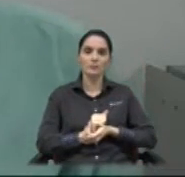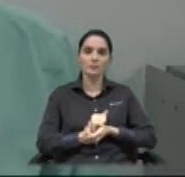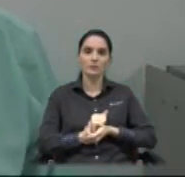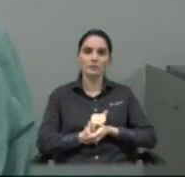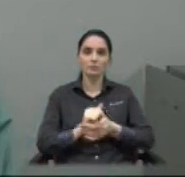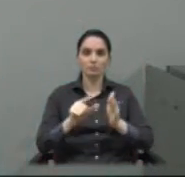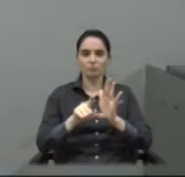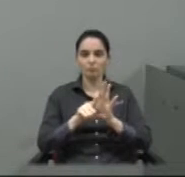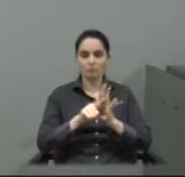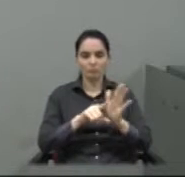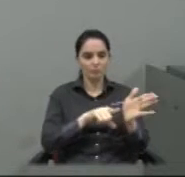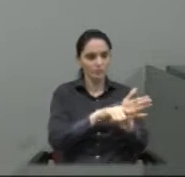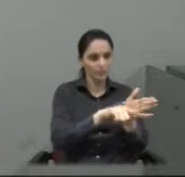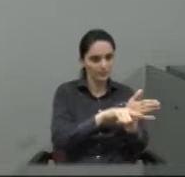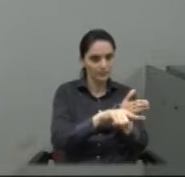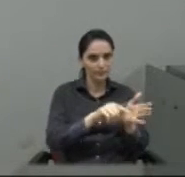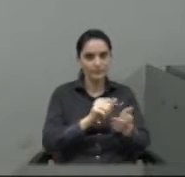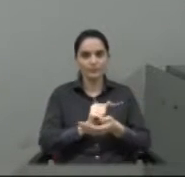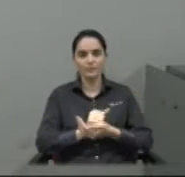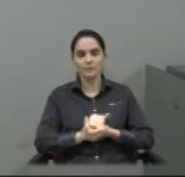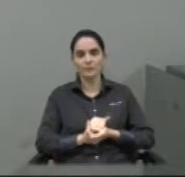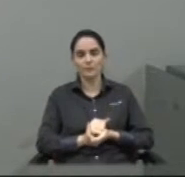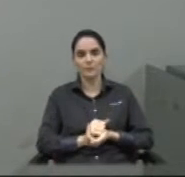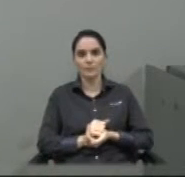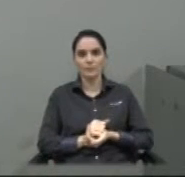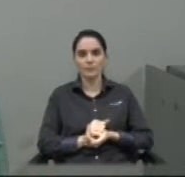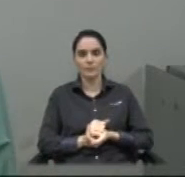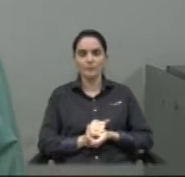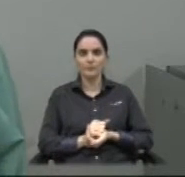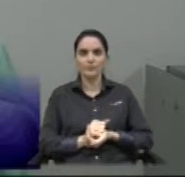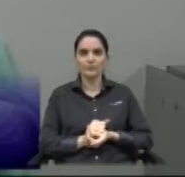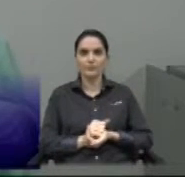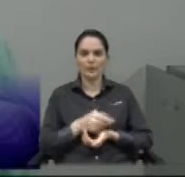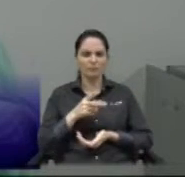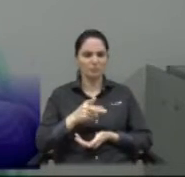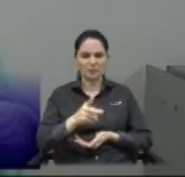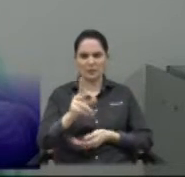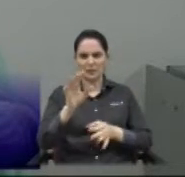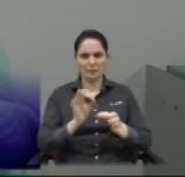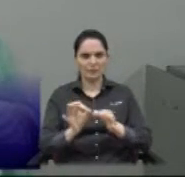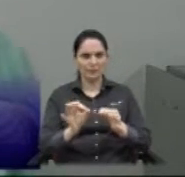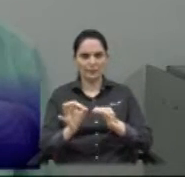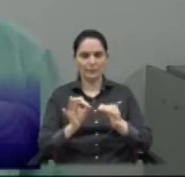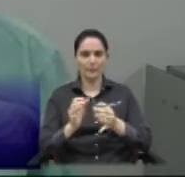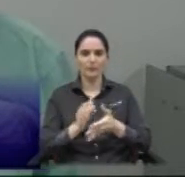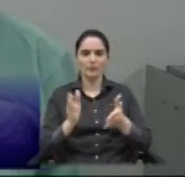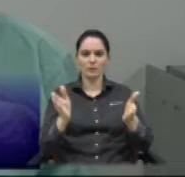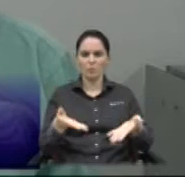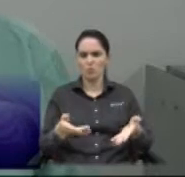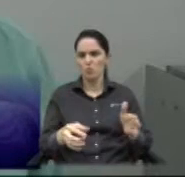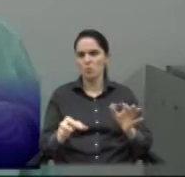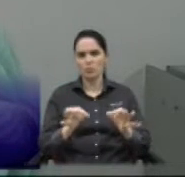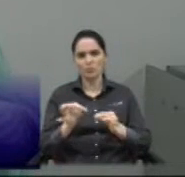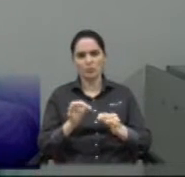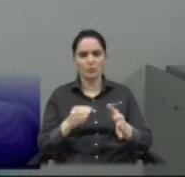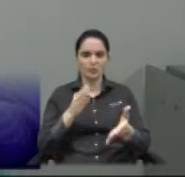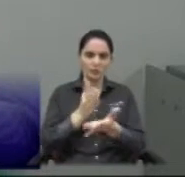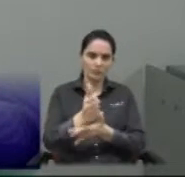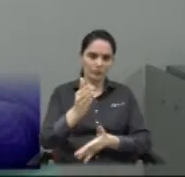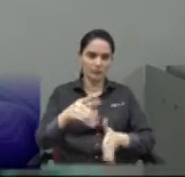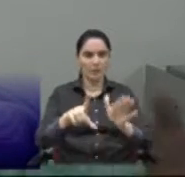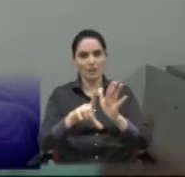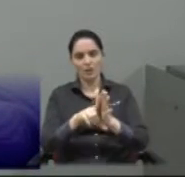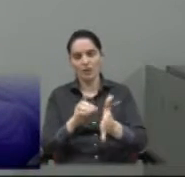legislar, fiscalizar, e aqui fazemos isso constantemente. Hoje, projetos foram aprovados, leis foram